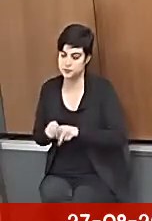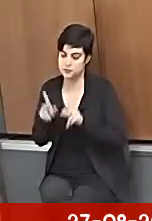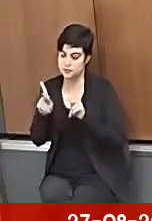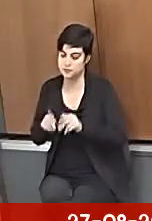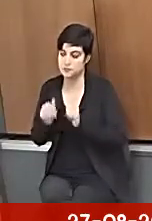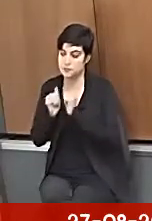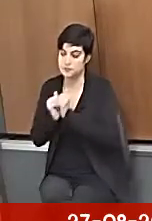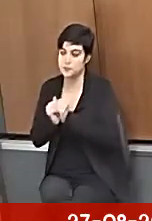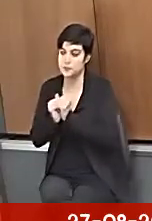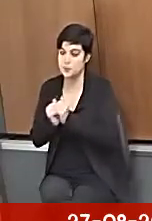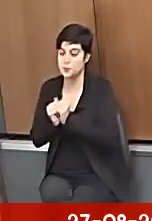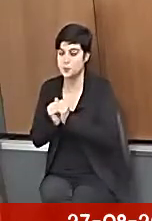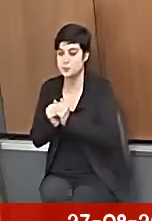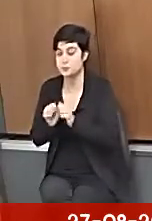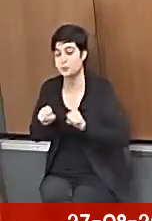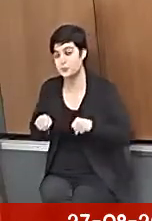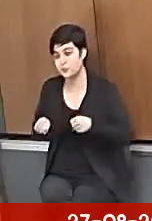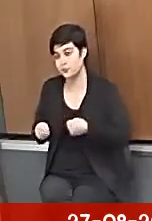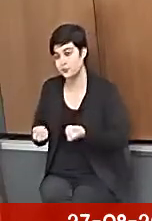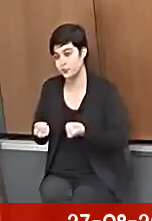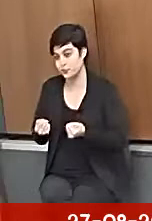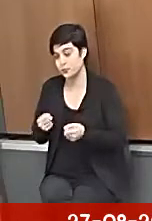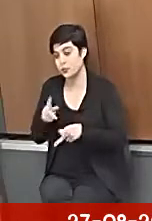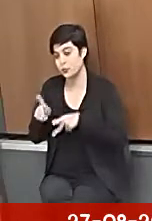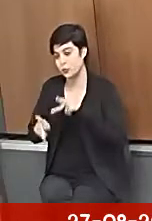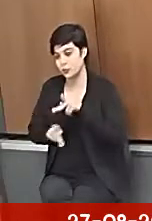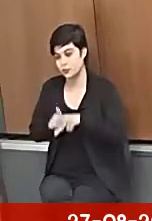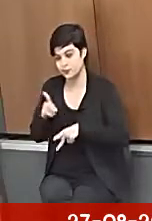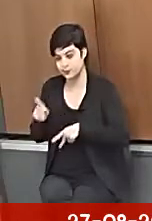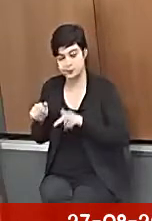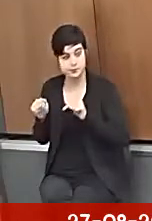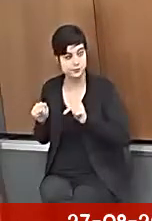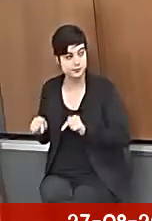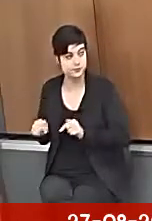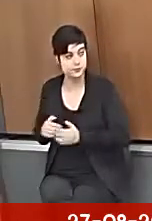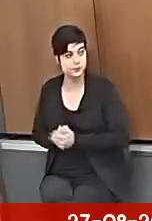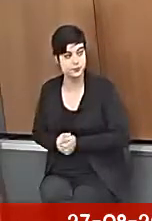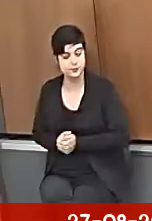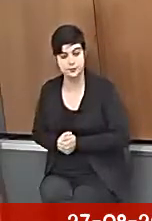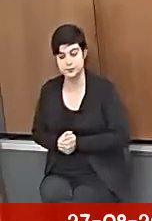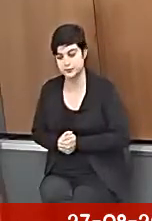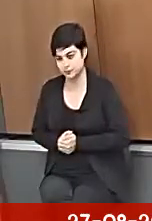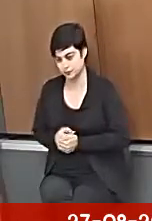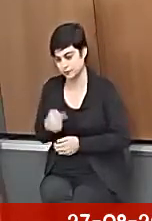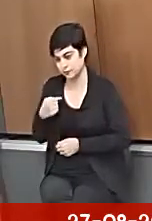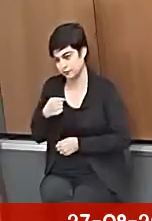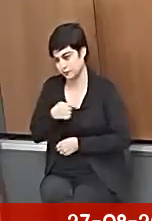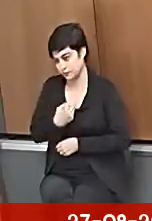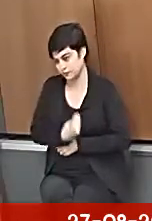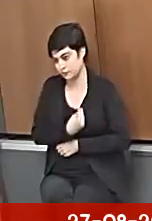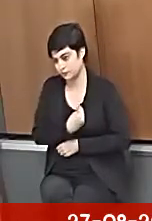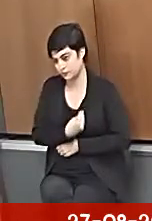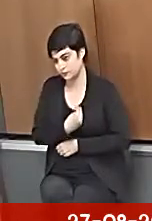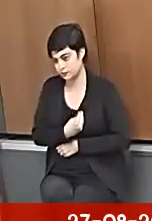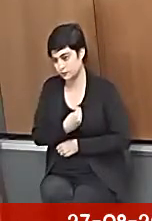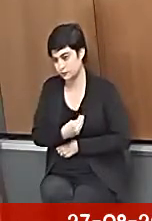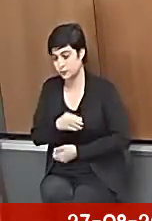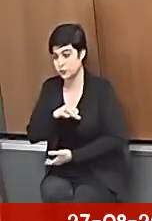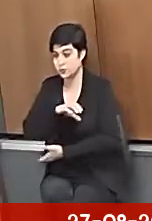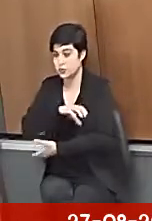é o pessoal da defensoria pública é eu participo da associação mais